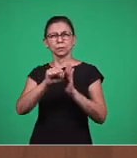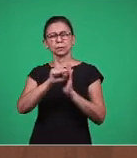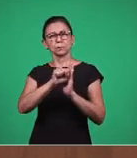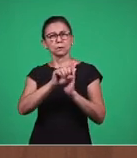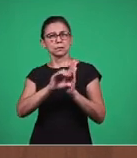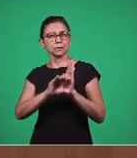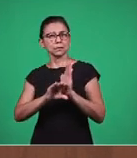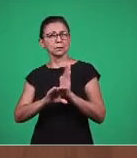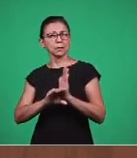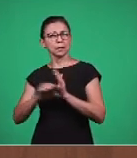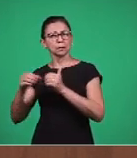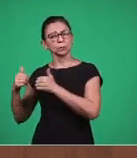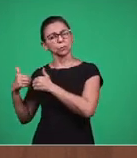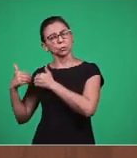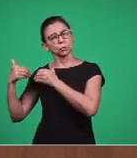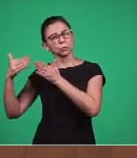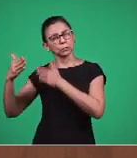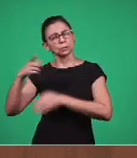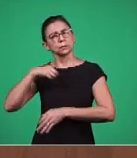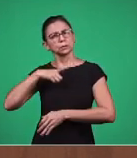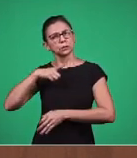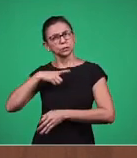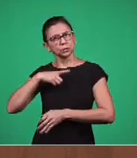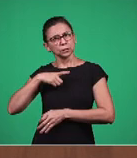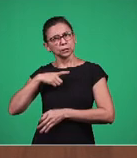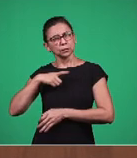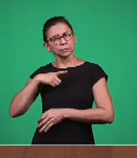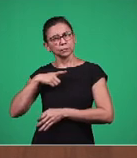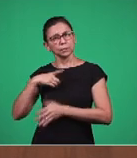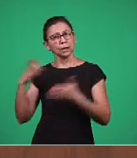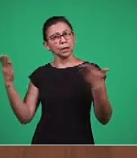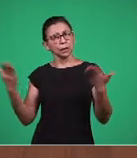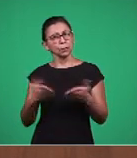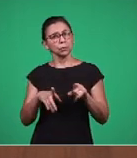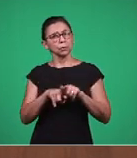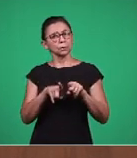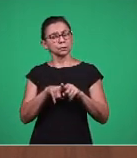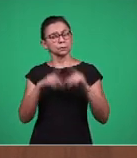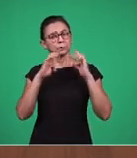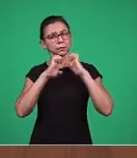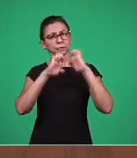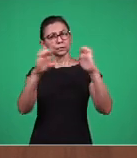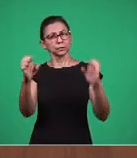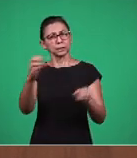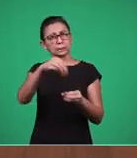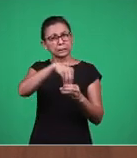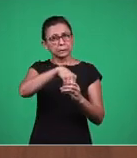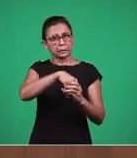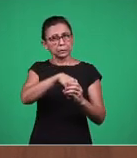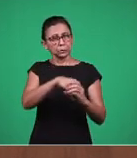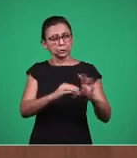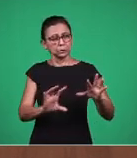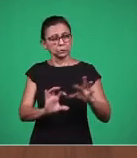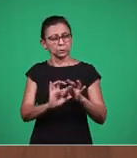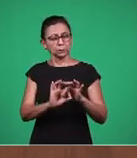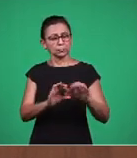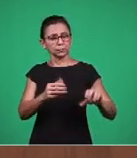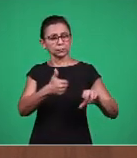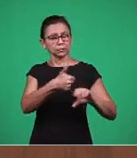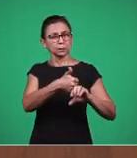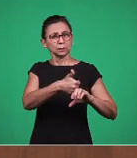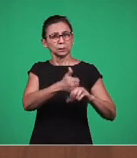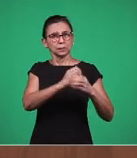evangelho voltado agora para ser cristianismo também. A mesma coisa, perdendo todas as características,